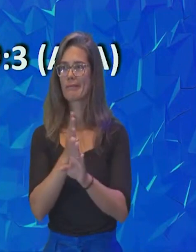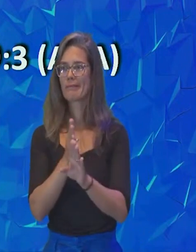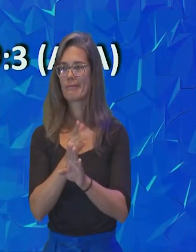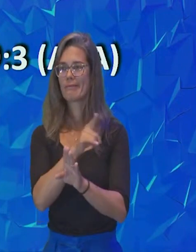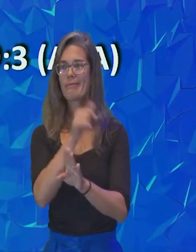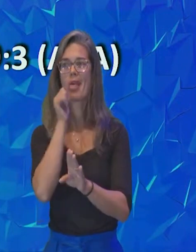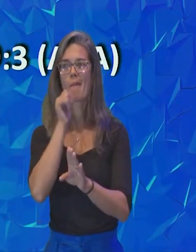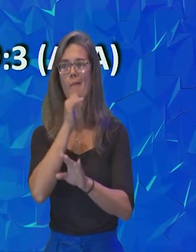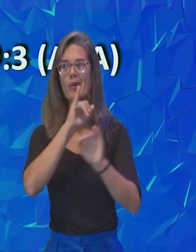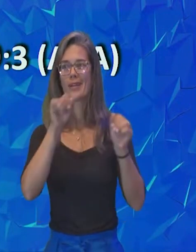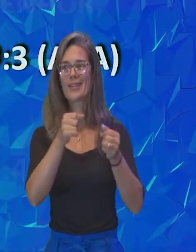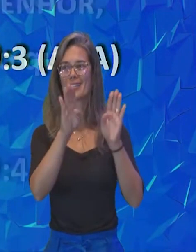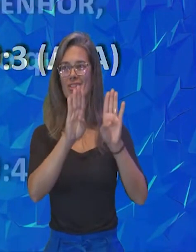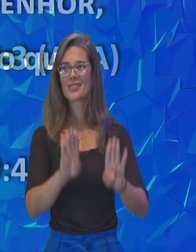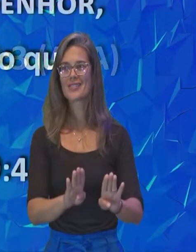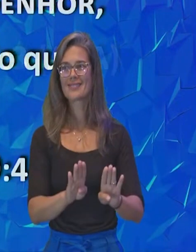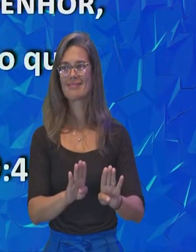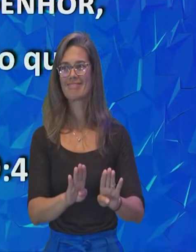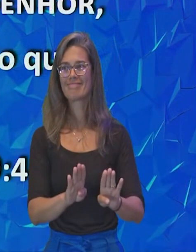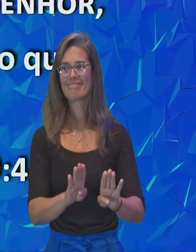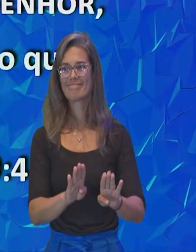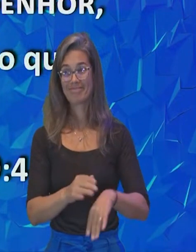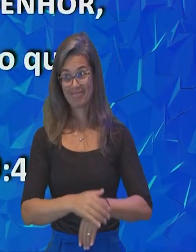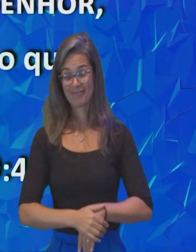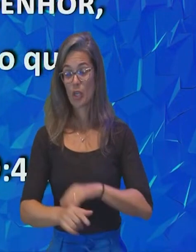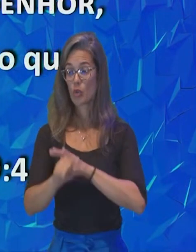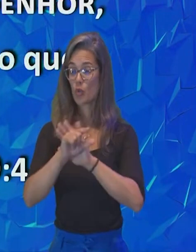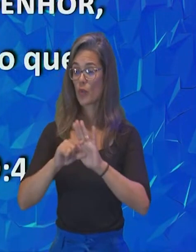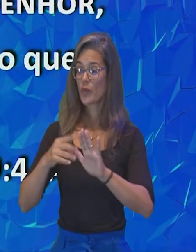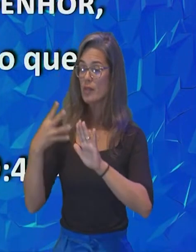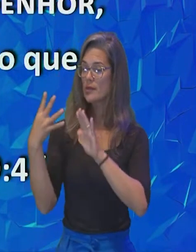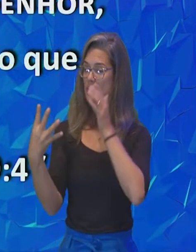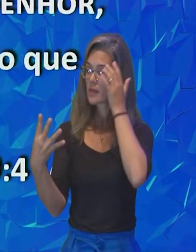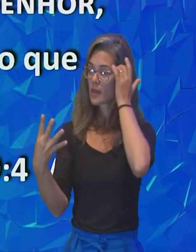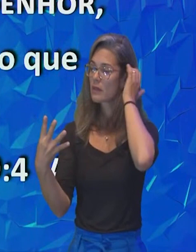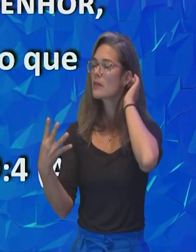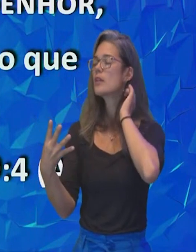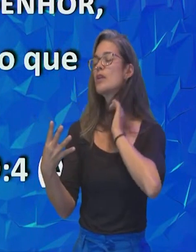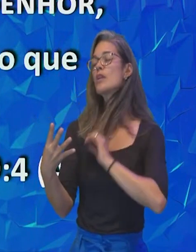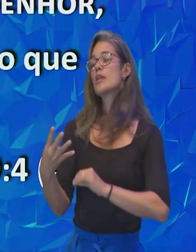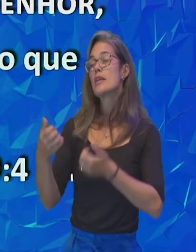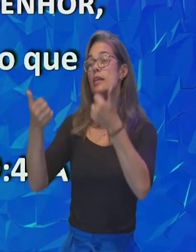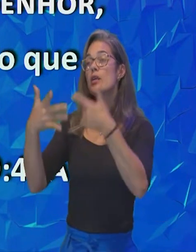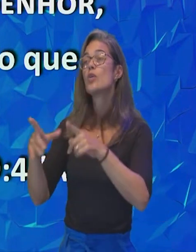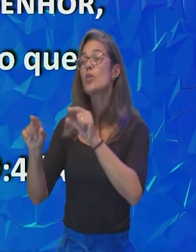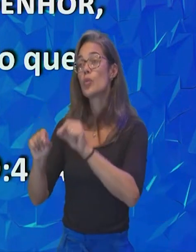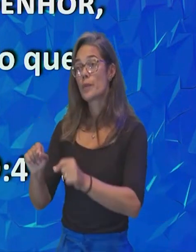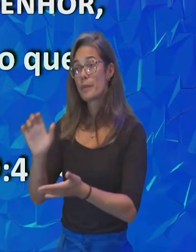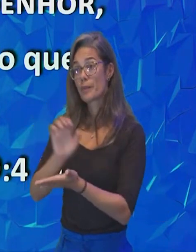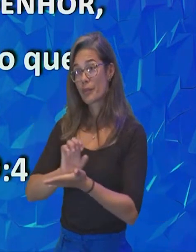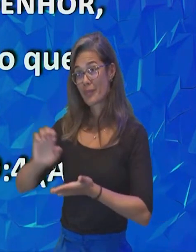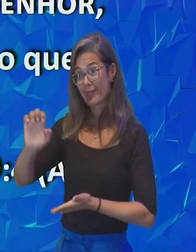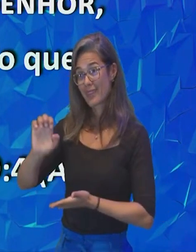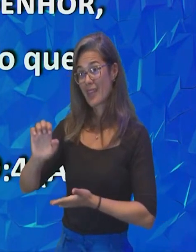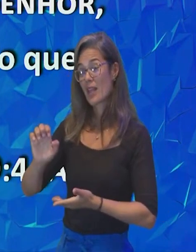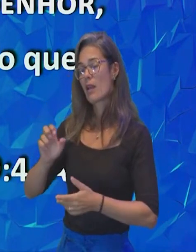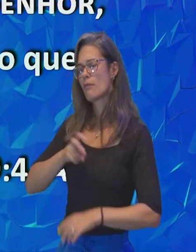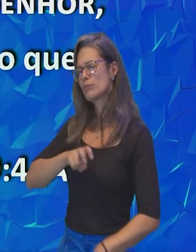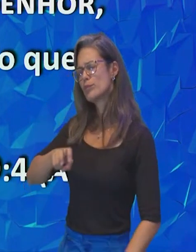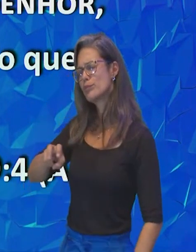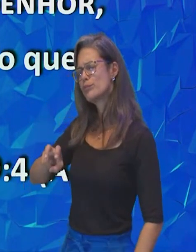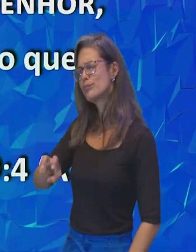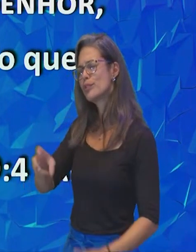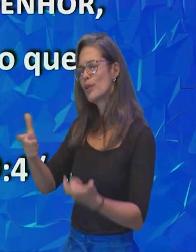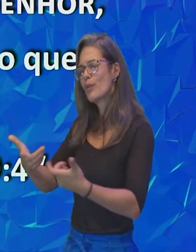Porém, ele mesmo, verso 4, ele mesmo, porém, se foi ao deserto, a caminho de um dia, e veio